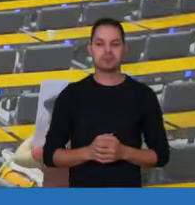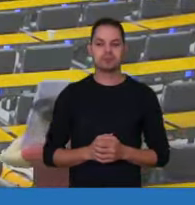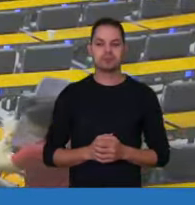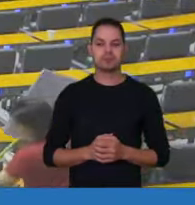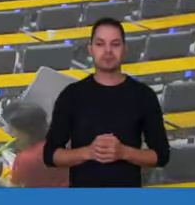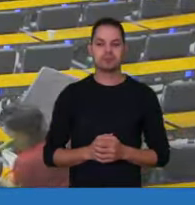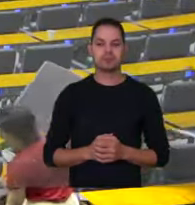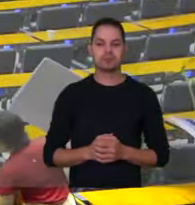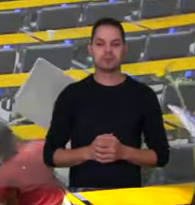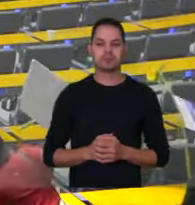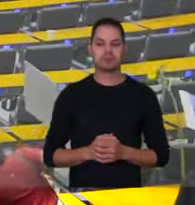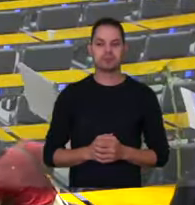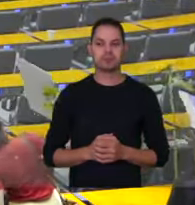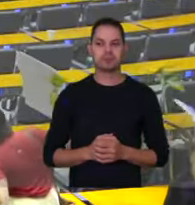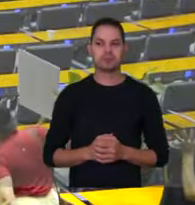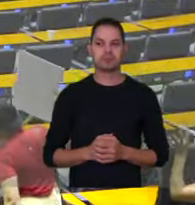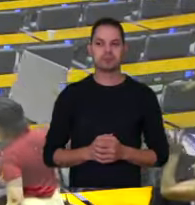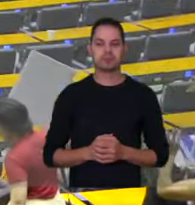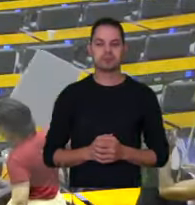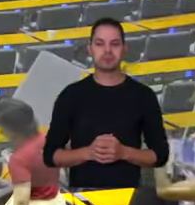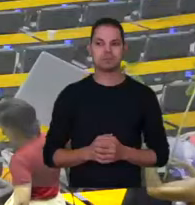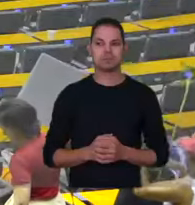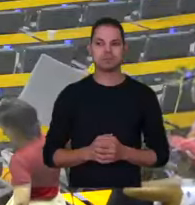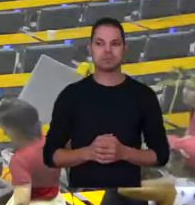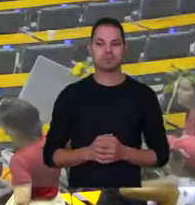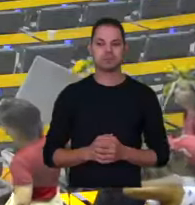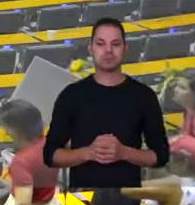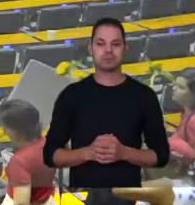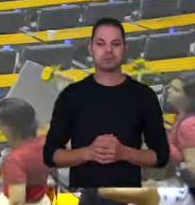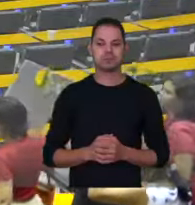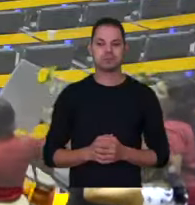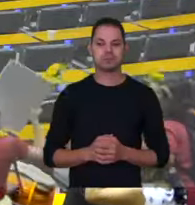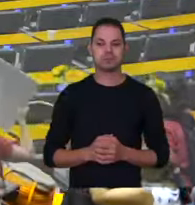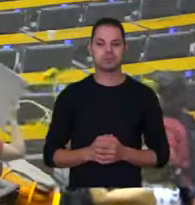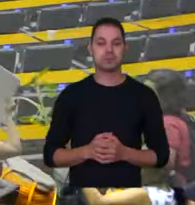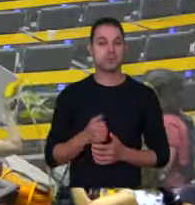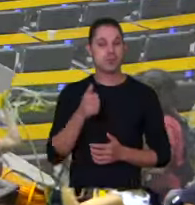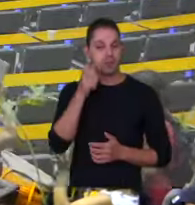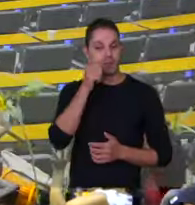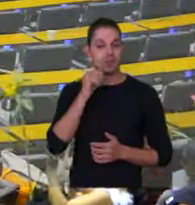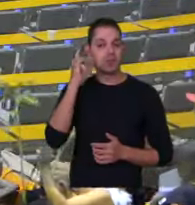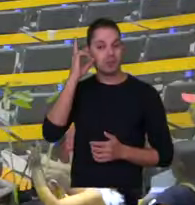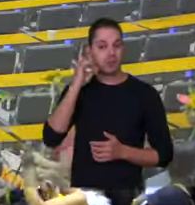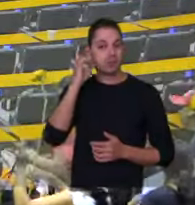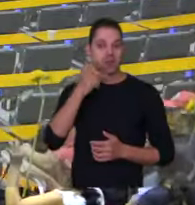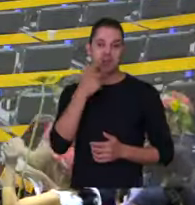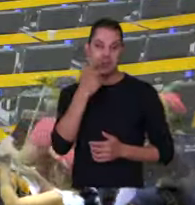consegue ser captado. Vamos tentar ouvir.